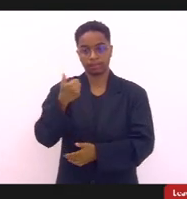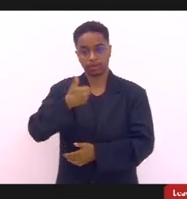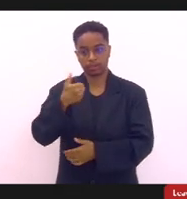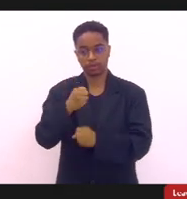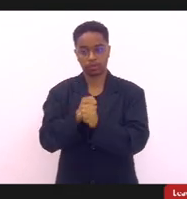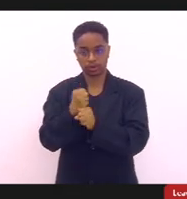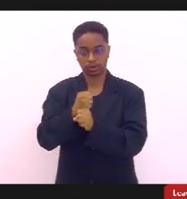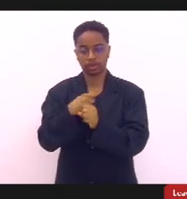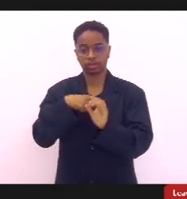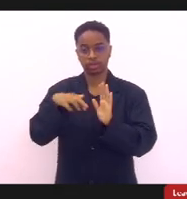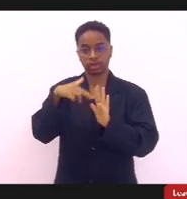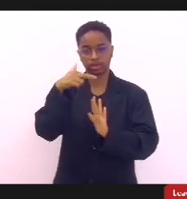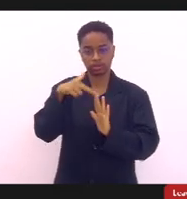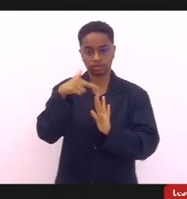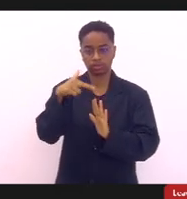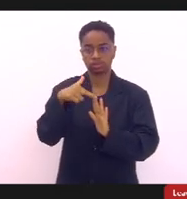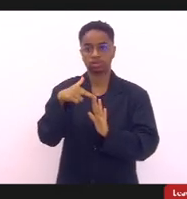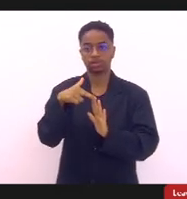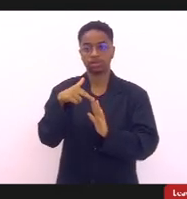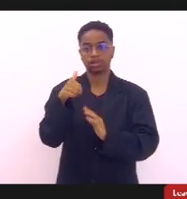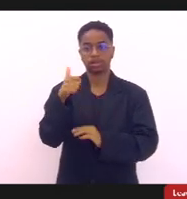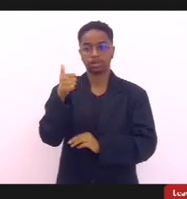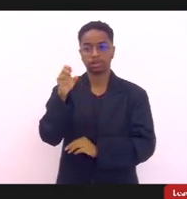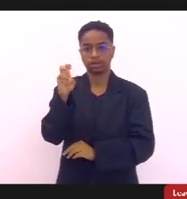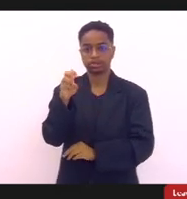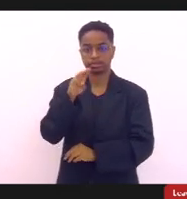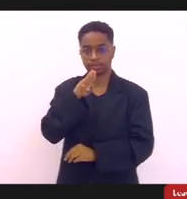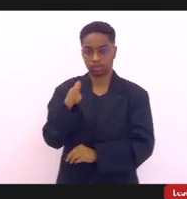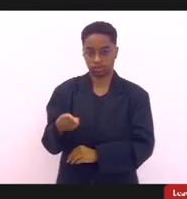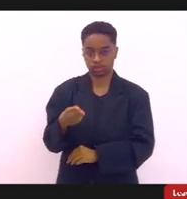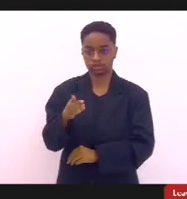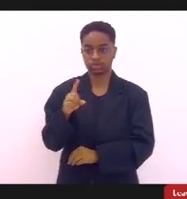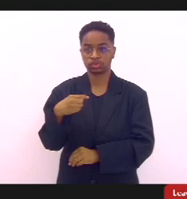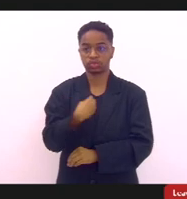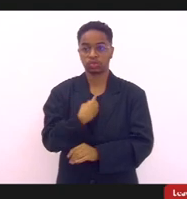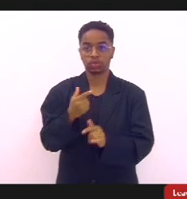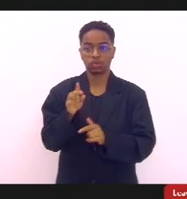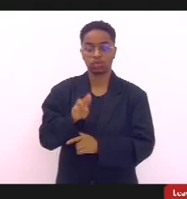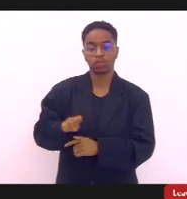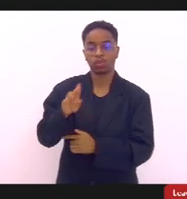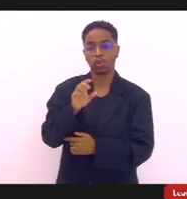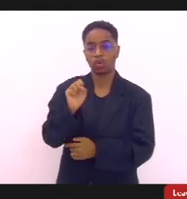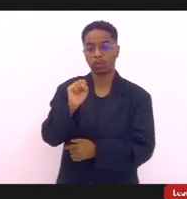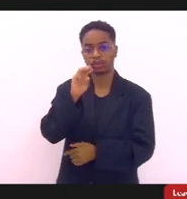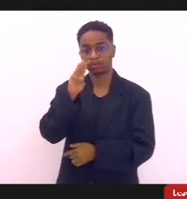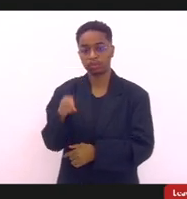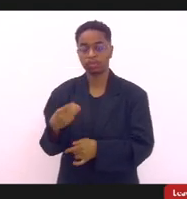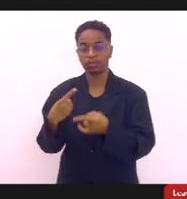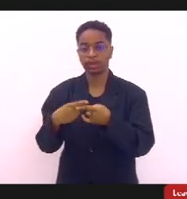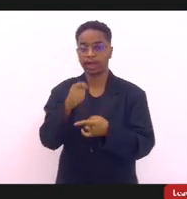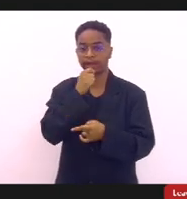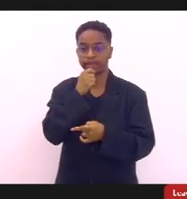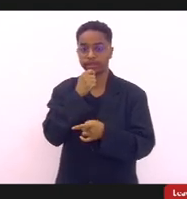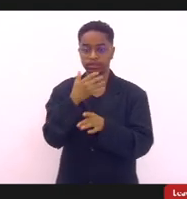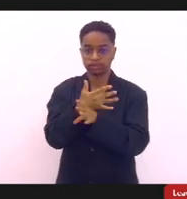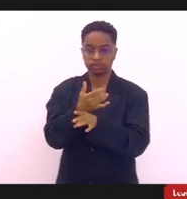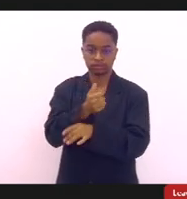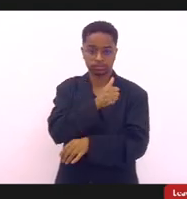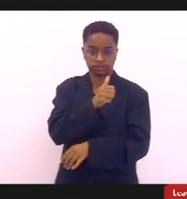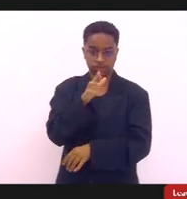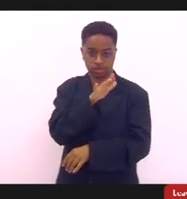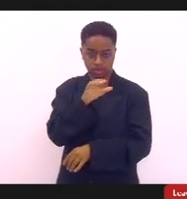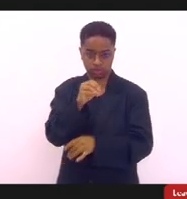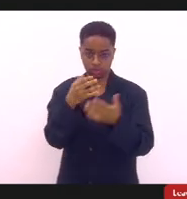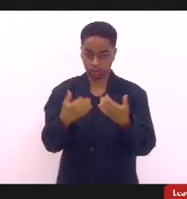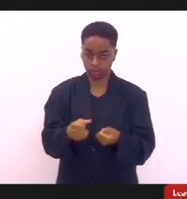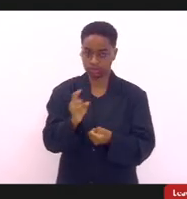fez uma resolução CIB de 15 milhões, foi executado 8, porque o município do Rio de Janeiro ainda não tinha aderido. No segundo ano, o